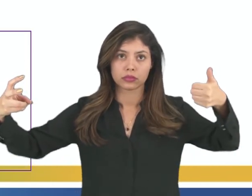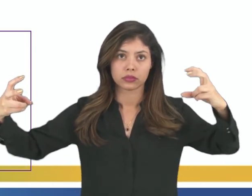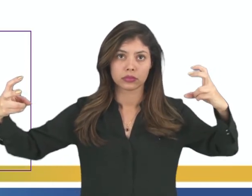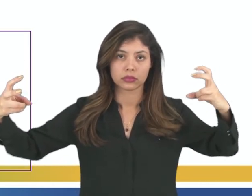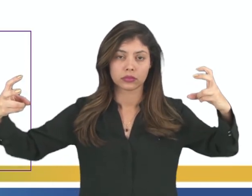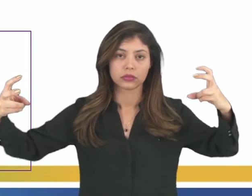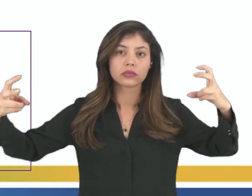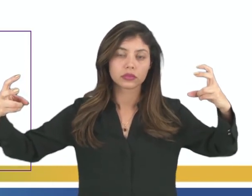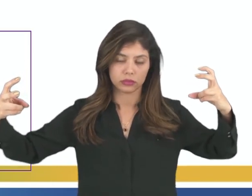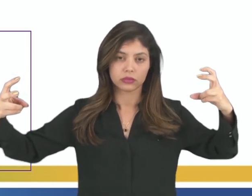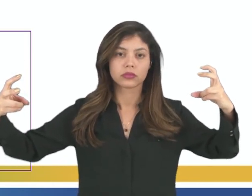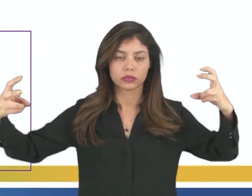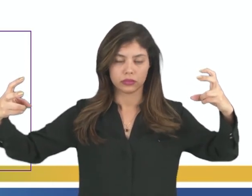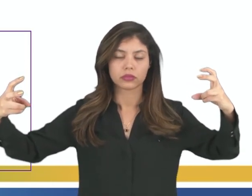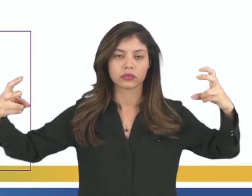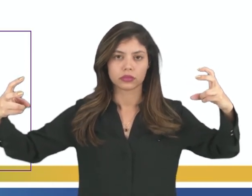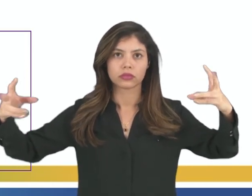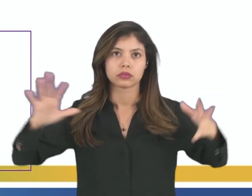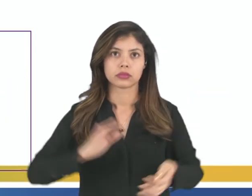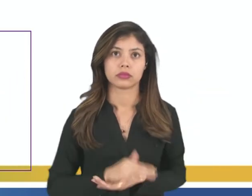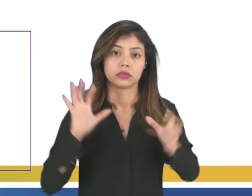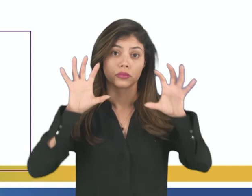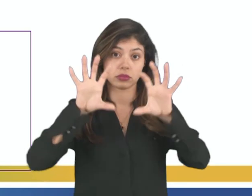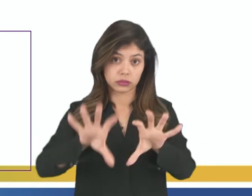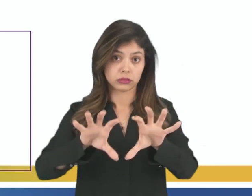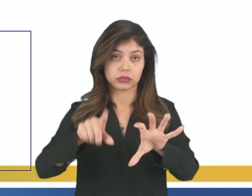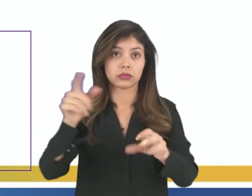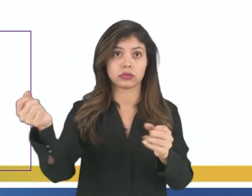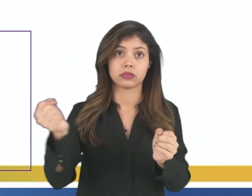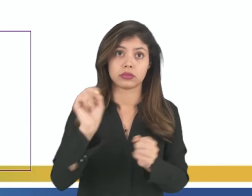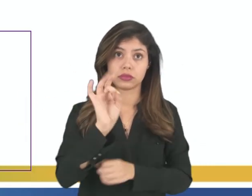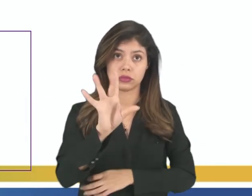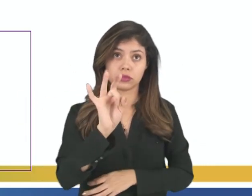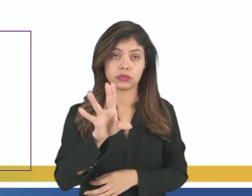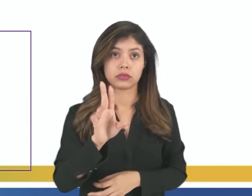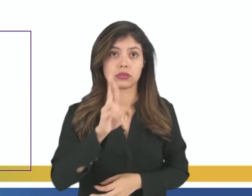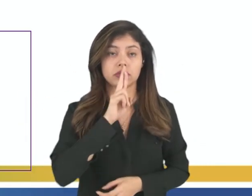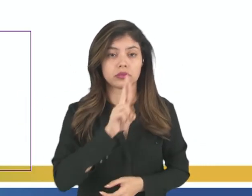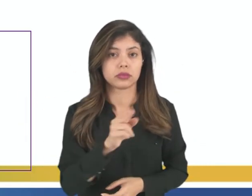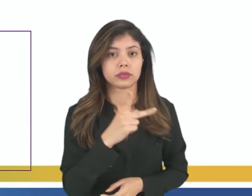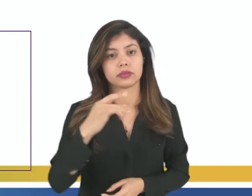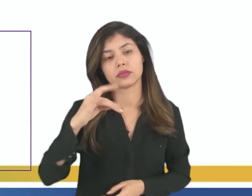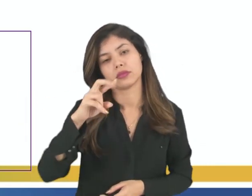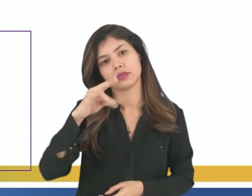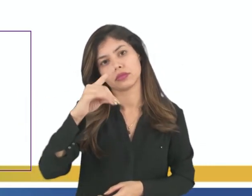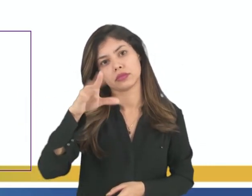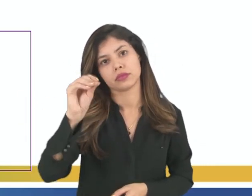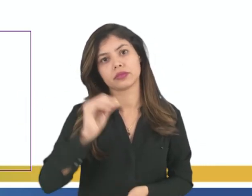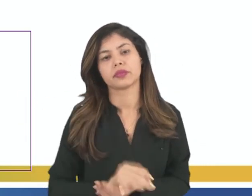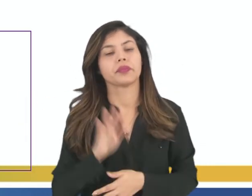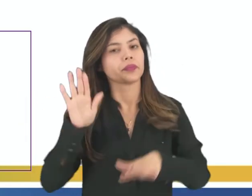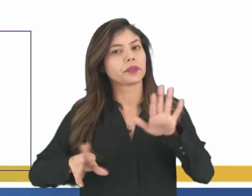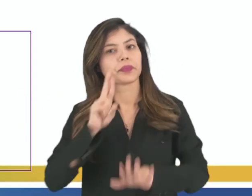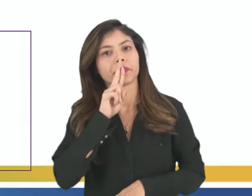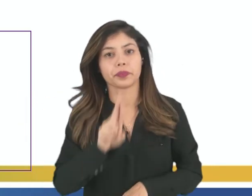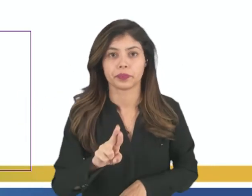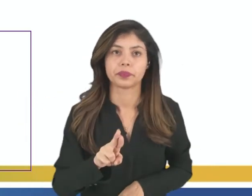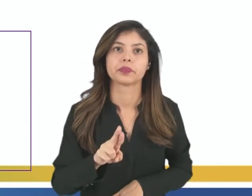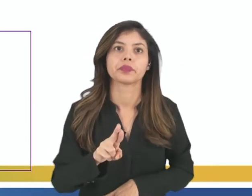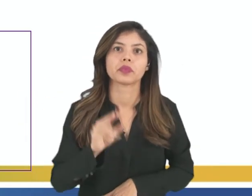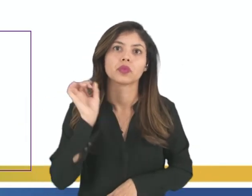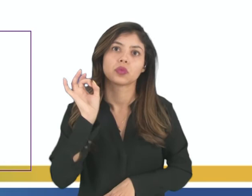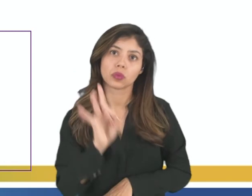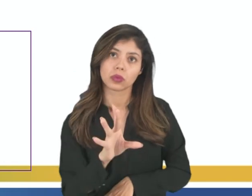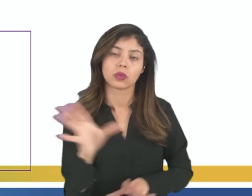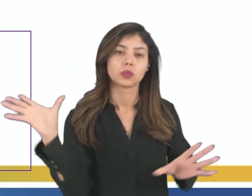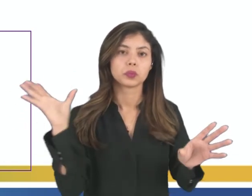com 15,5 de O2 no produto. Assim, sobra apenas a nossa equação padrão. Para calcular a variação de entalpia,